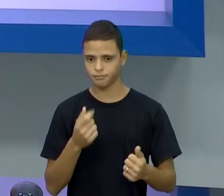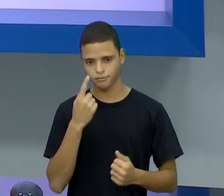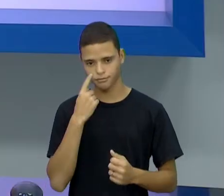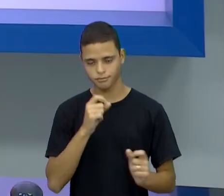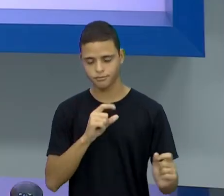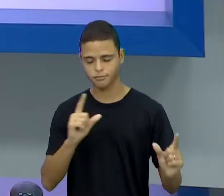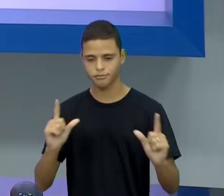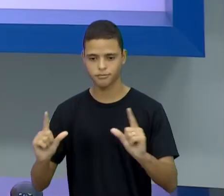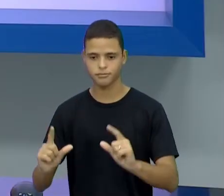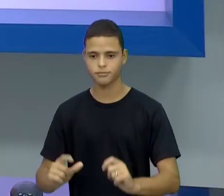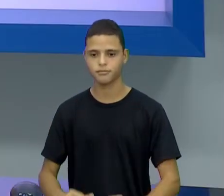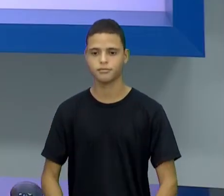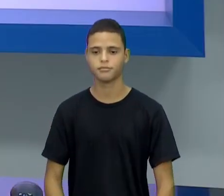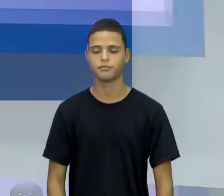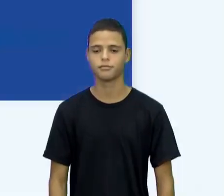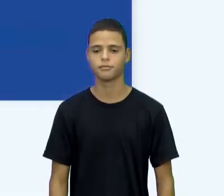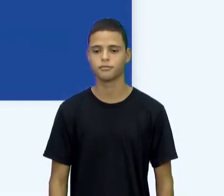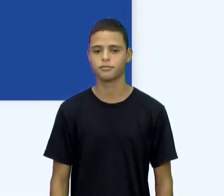nós retornamos.